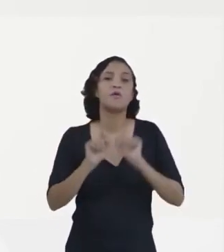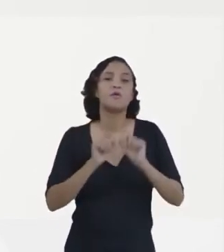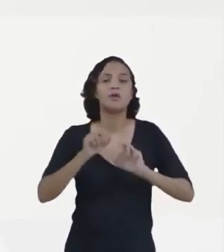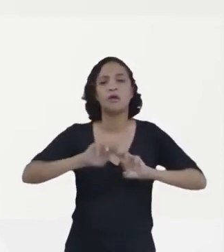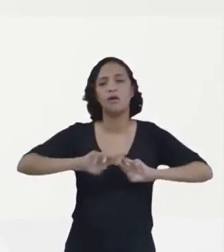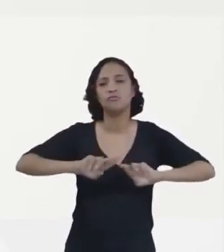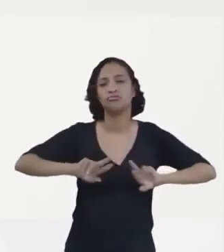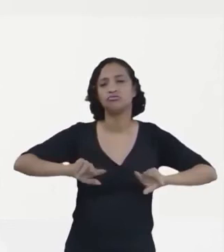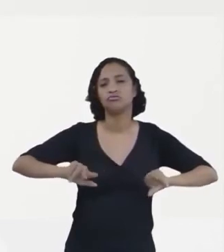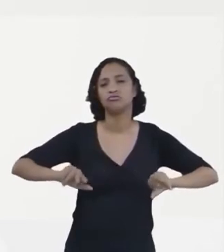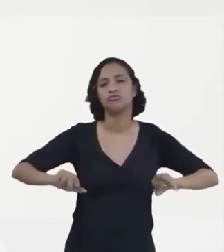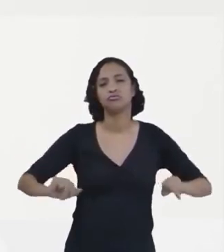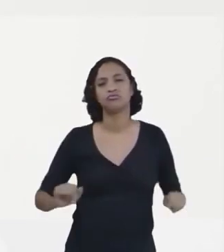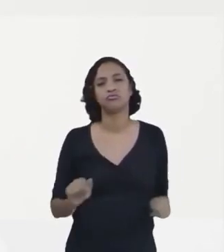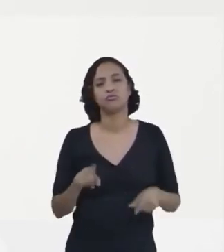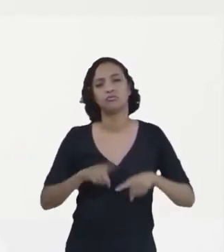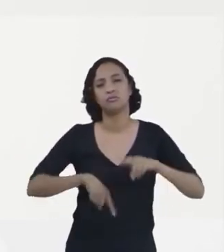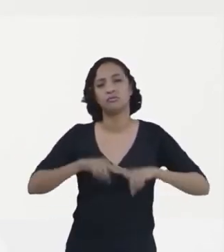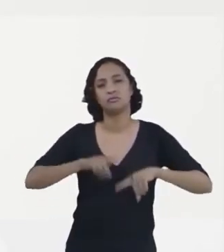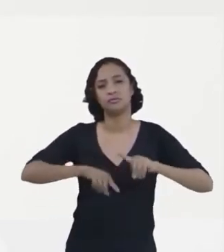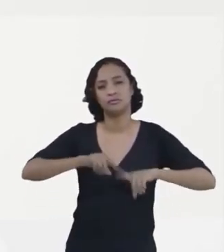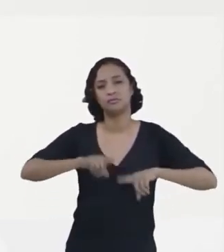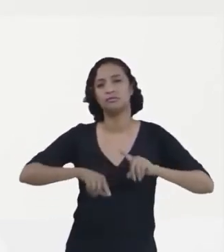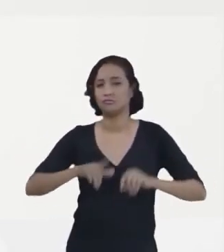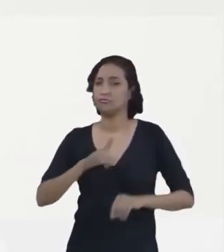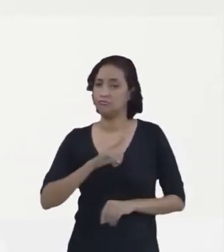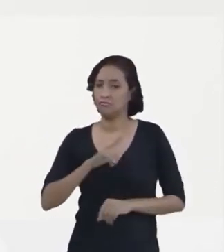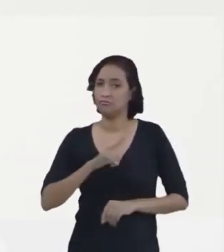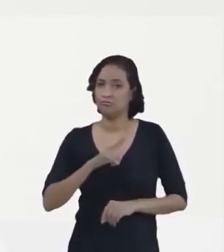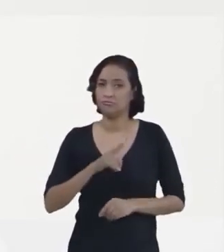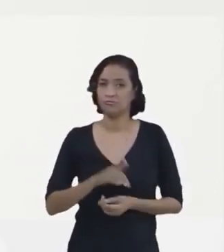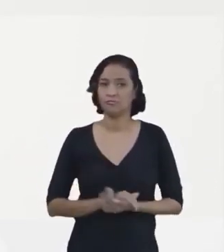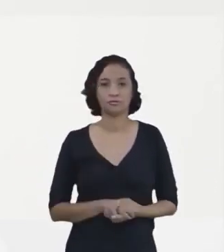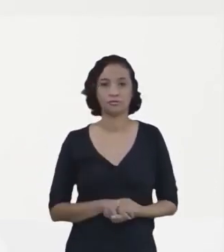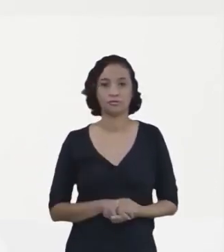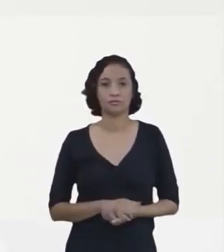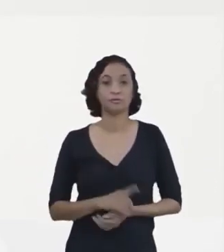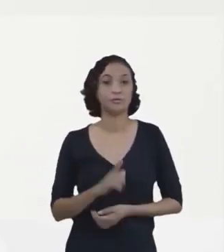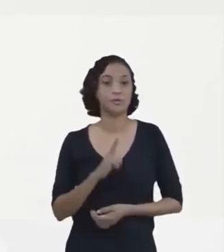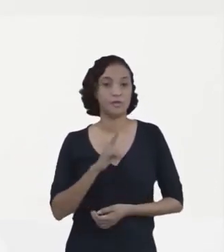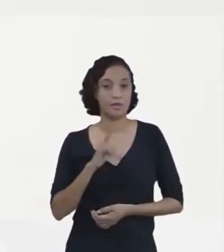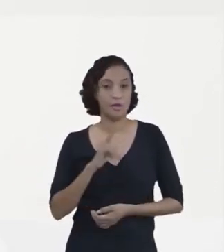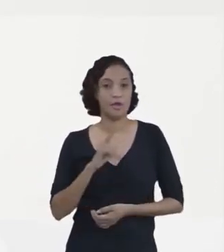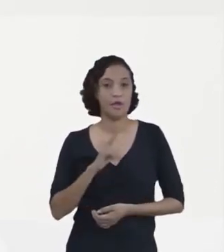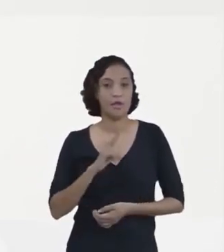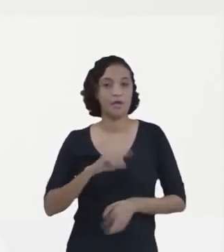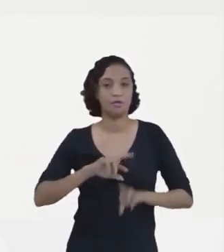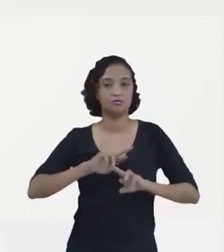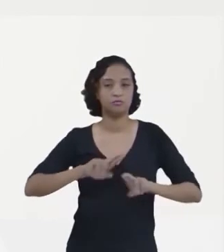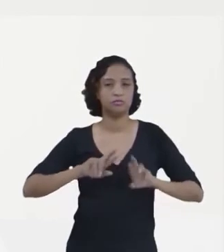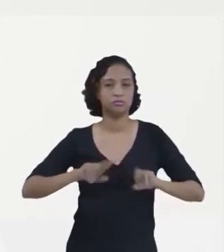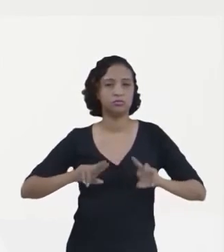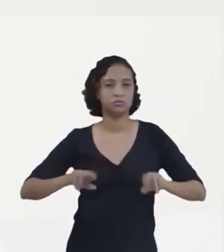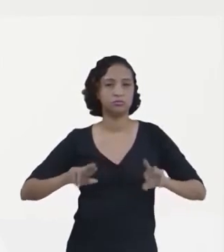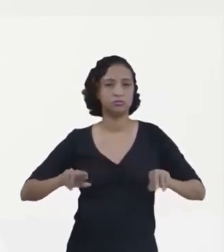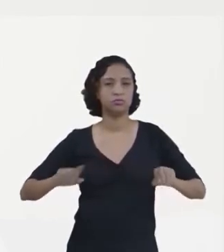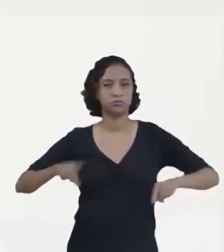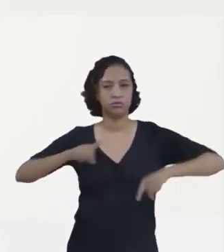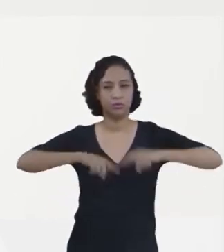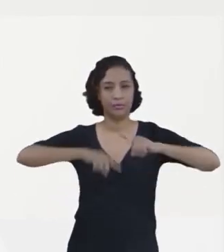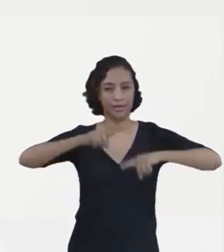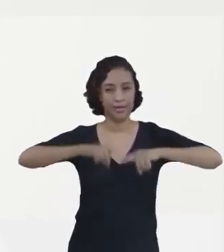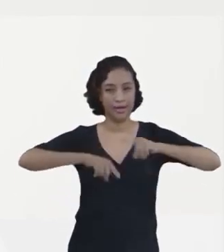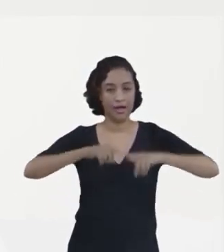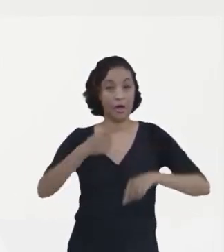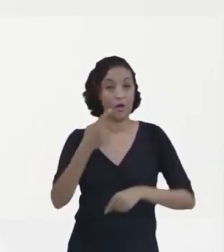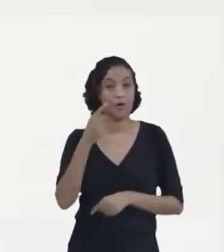outros instrumentos. Temos outros instrumentos. Nós temos aqui a régua. Lembra da régua